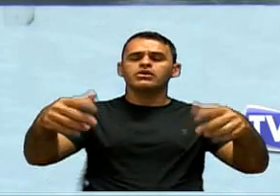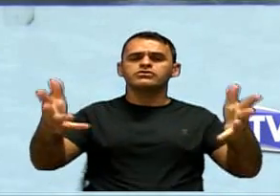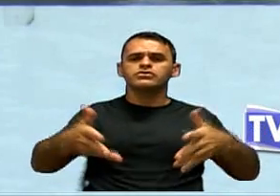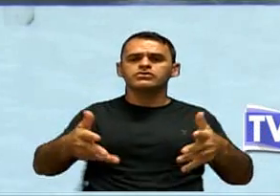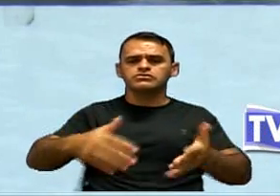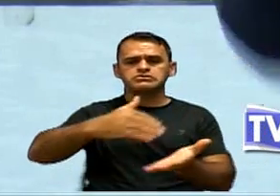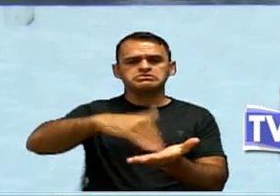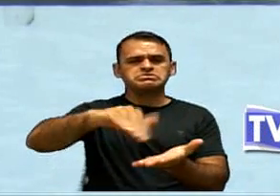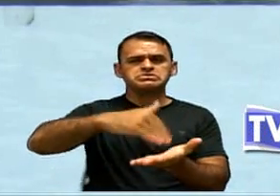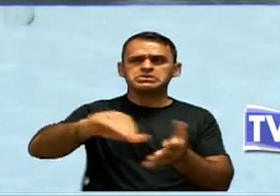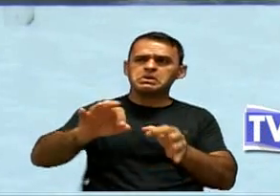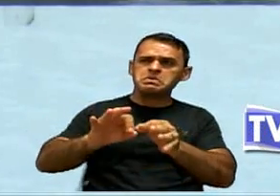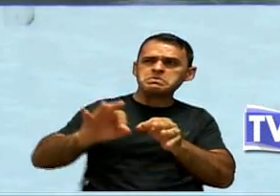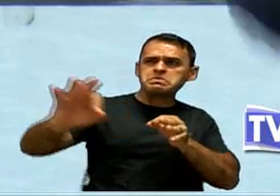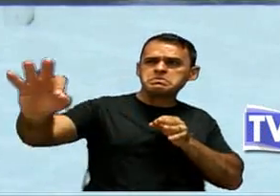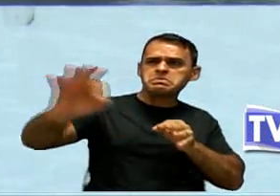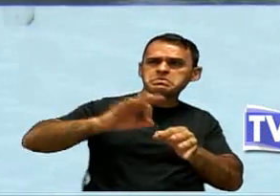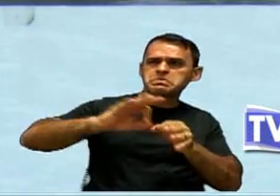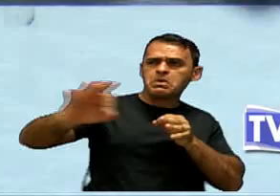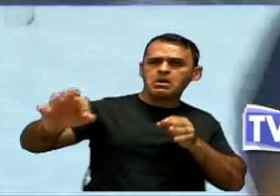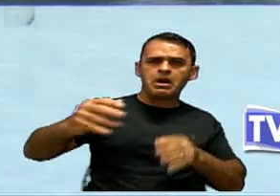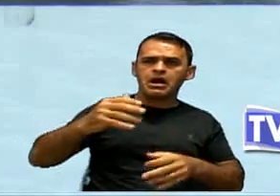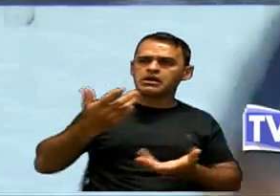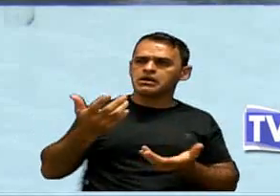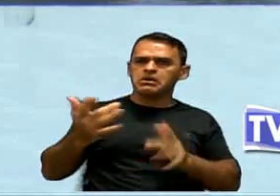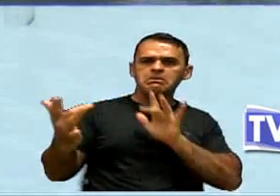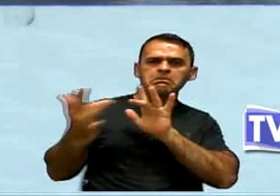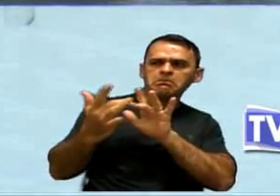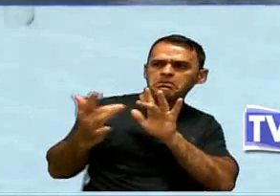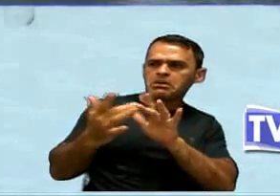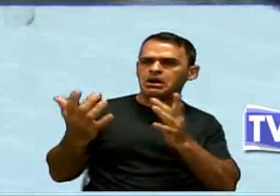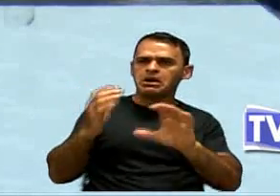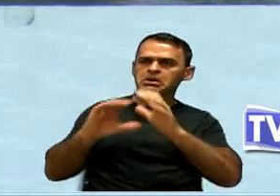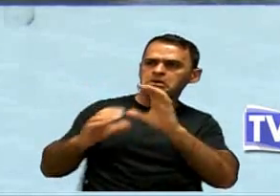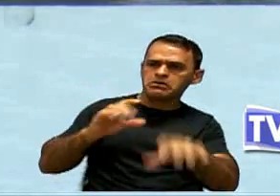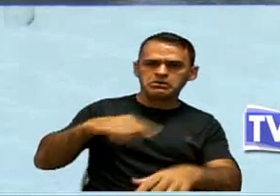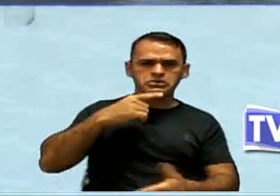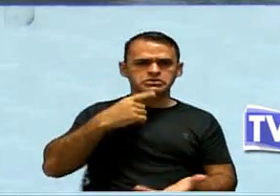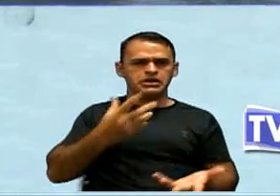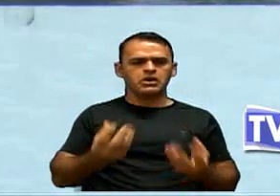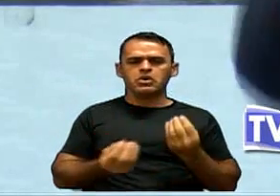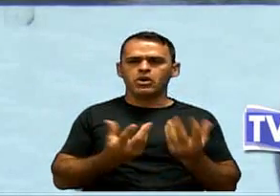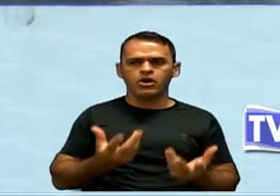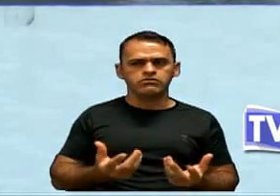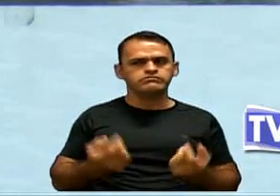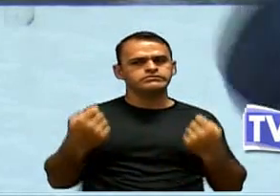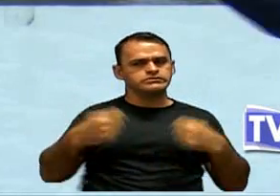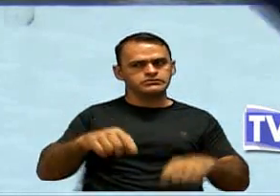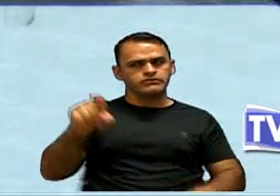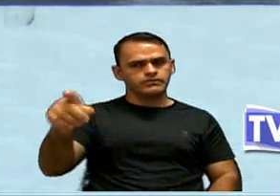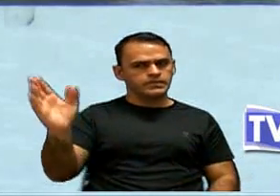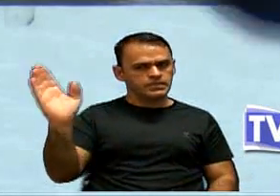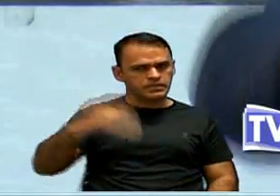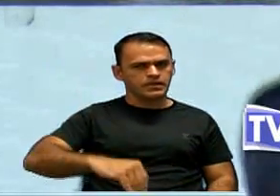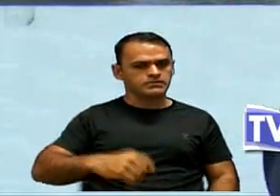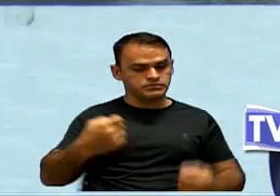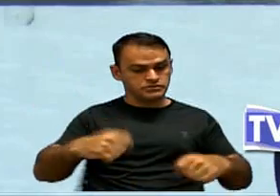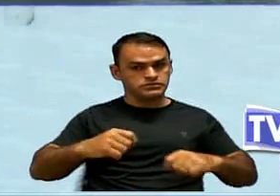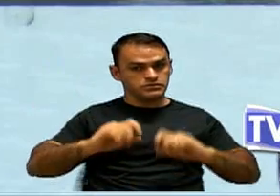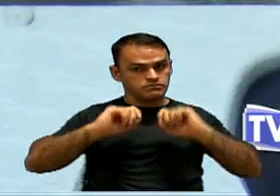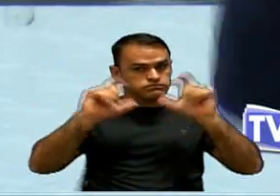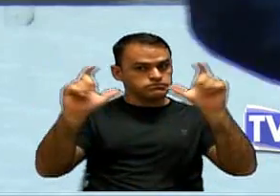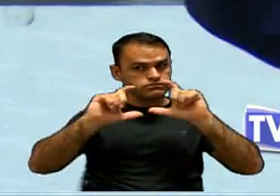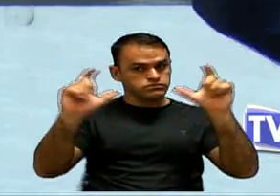onde ninguém pode falar com eles. É um absurdo isso aí. Isso aqui tem que ver aqui, vereadores. Essas coisas tem que